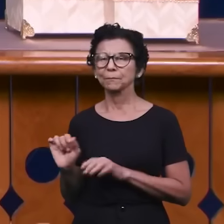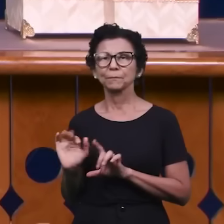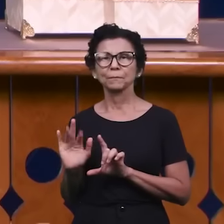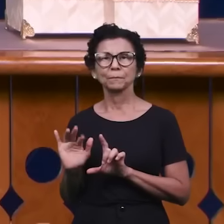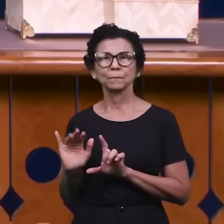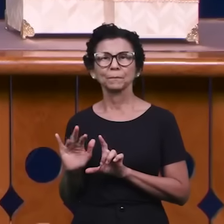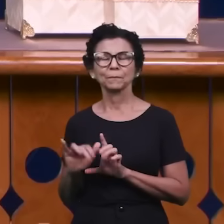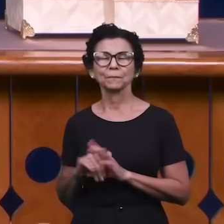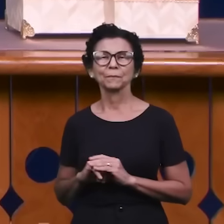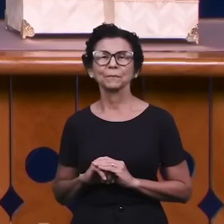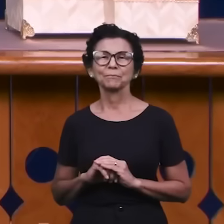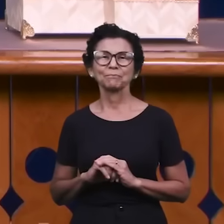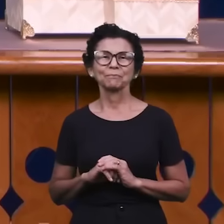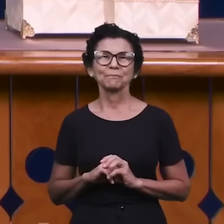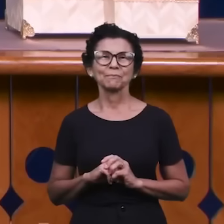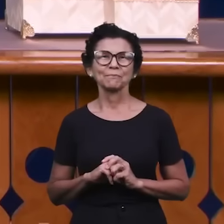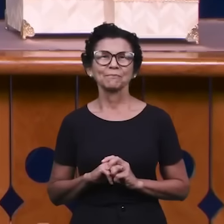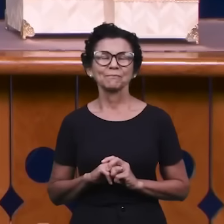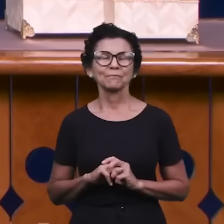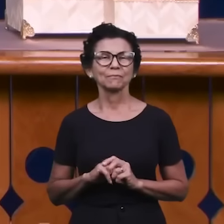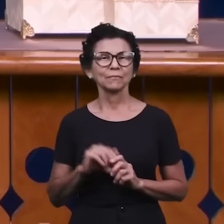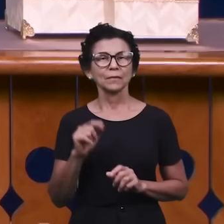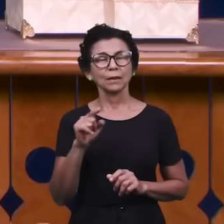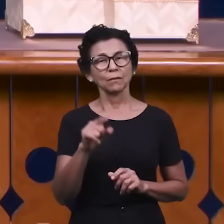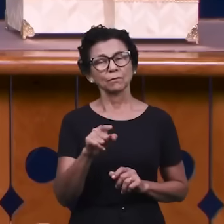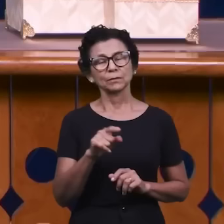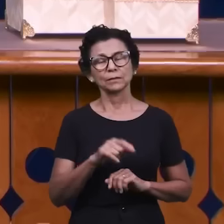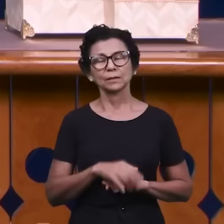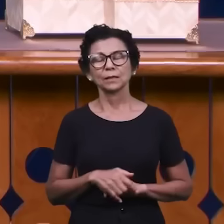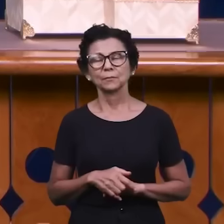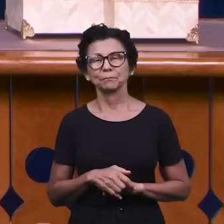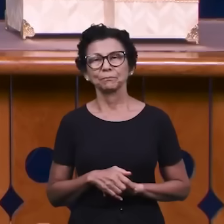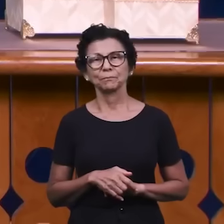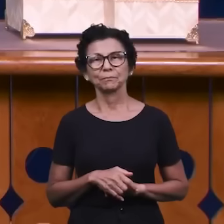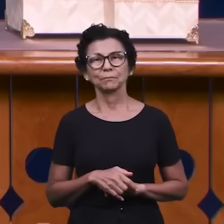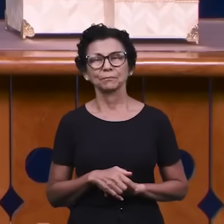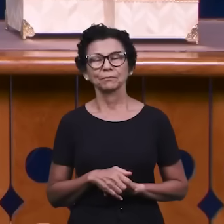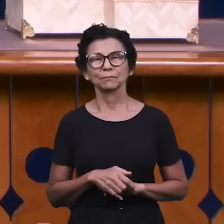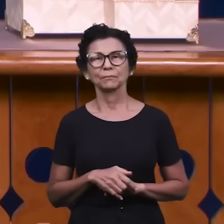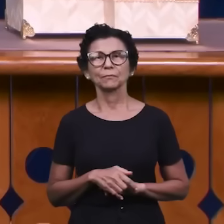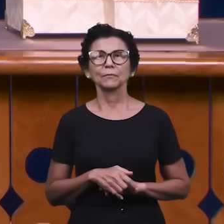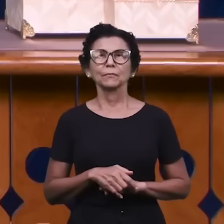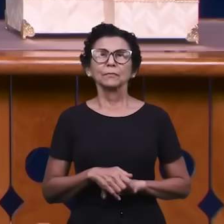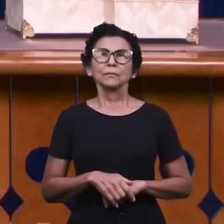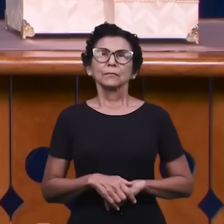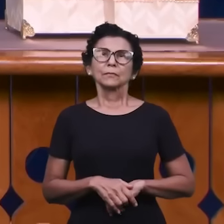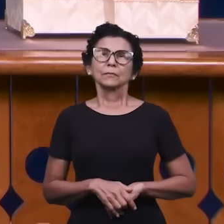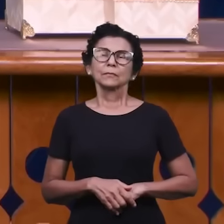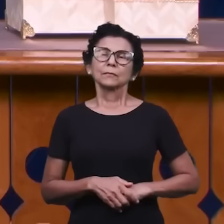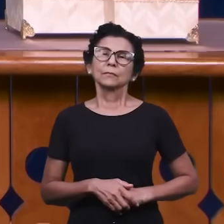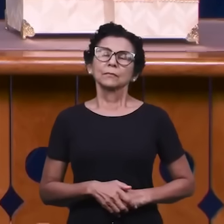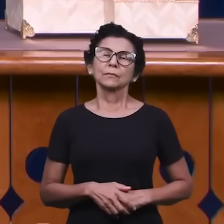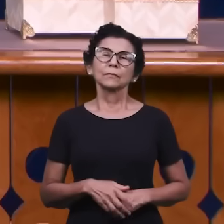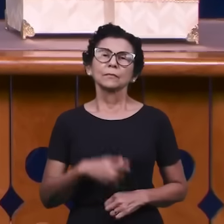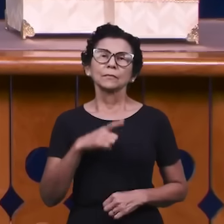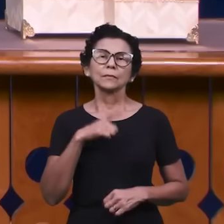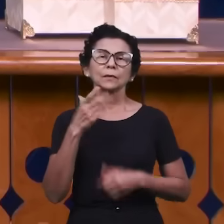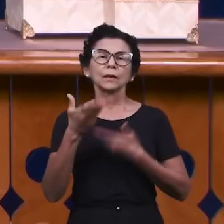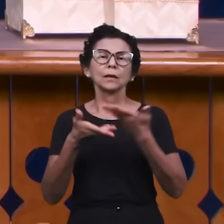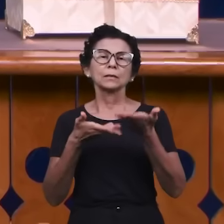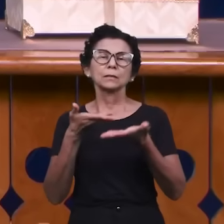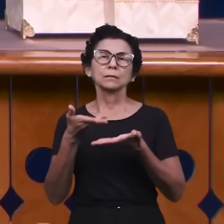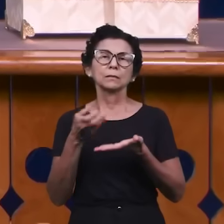Code vai direcionar o senhor, a senhora, a uma